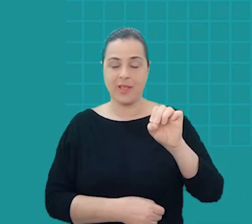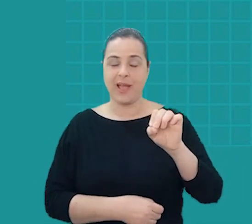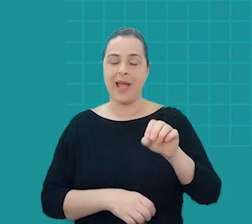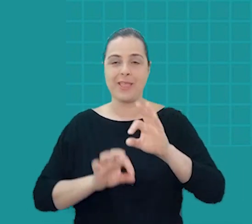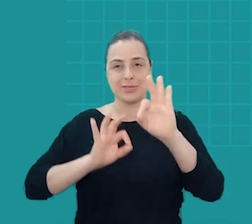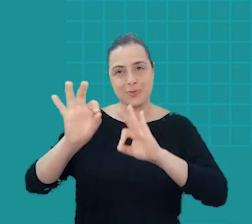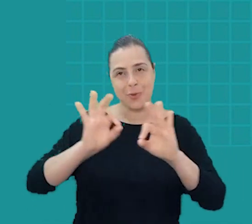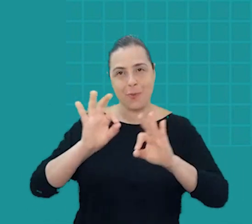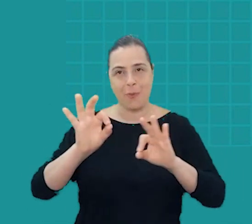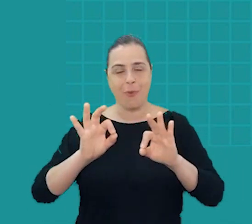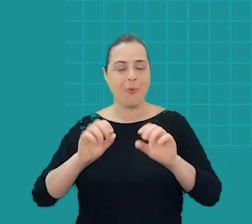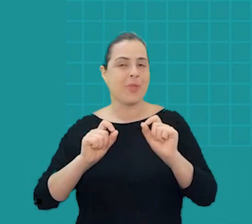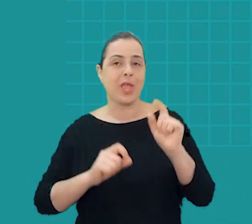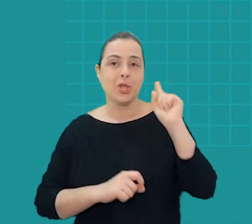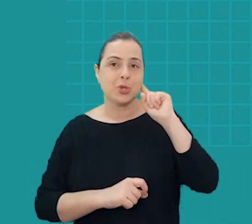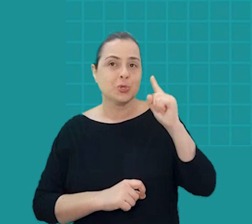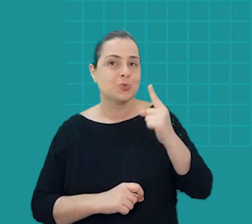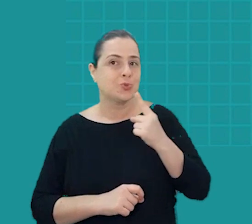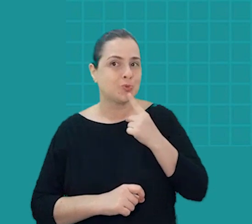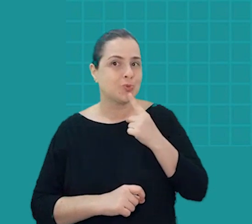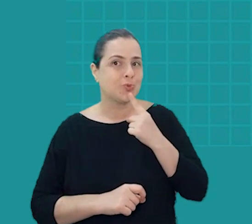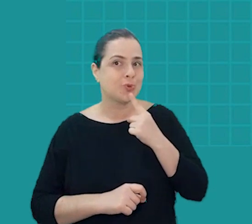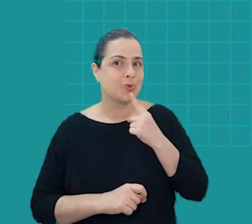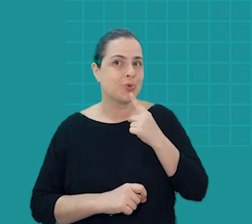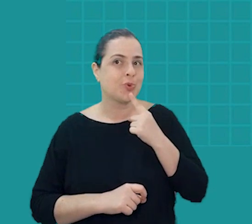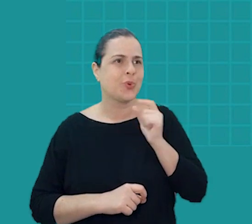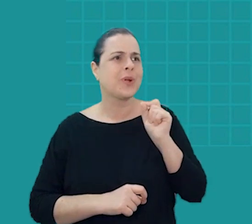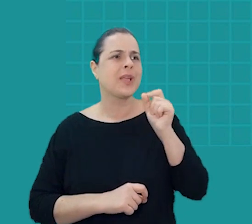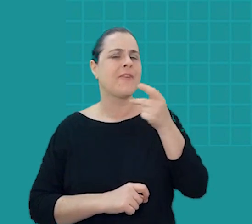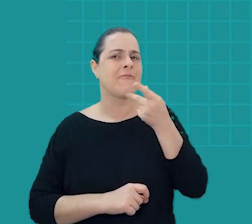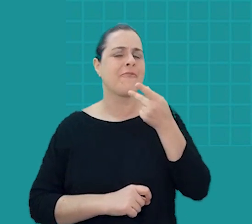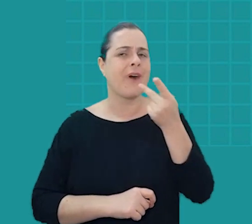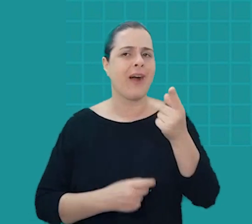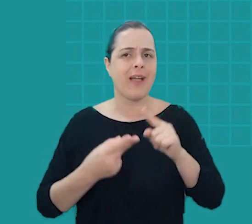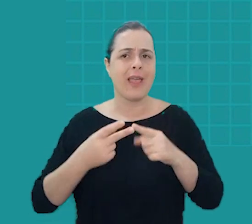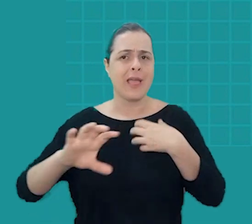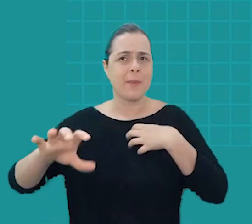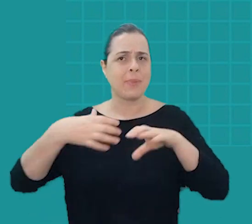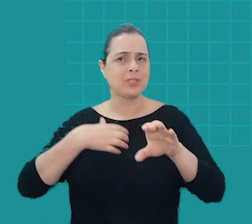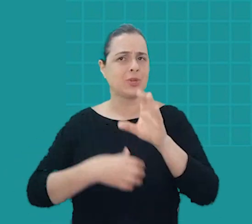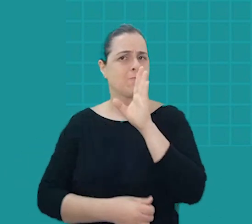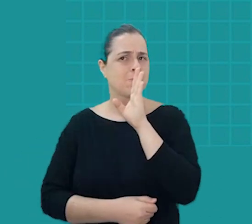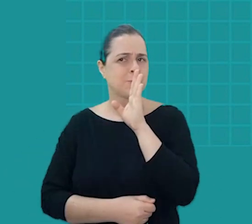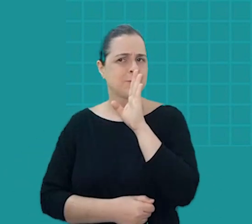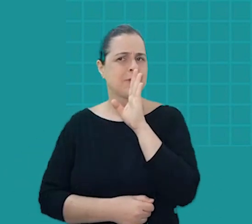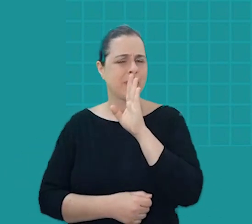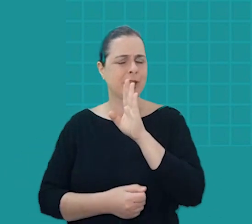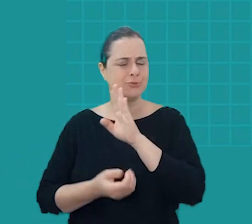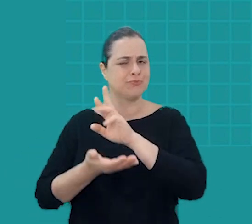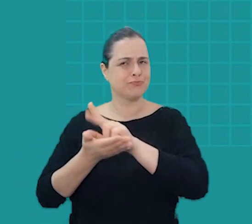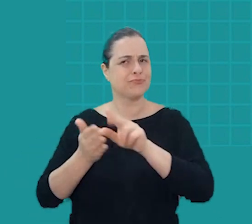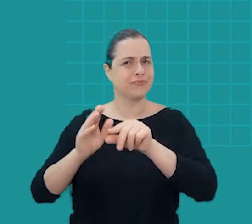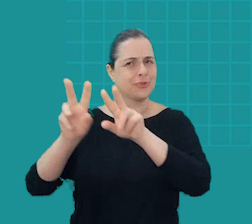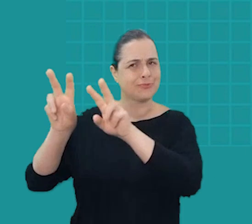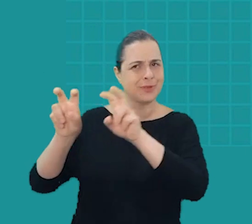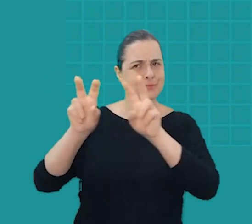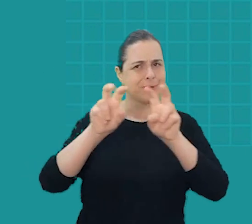Falei, putz, Thierry, meu chefe é um escroto, você não tem oportunidade, como que eu lido com isso?